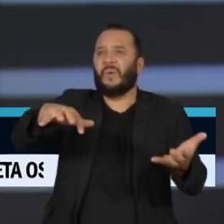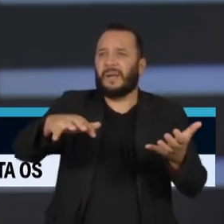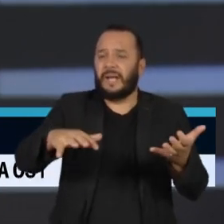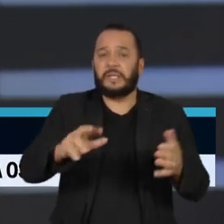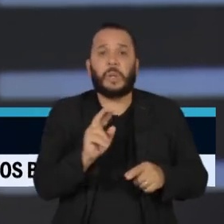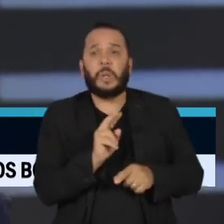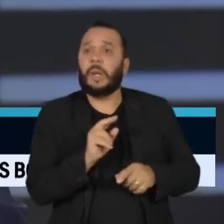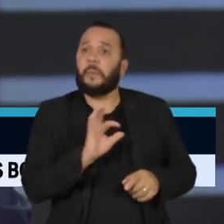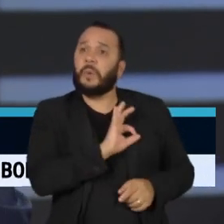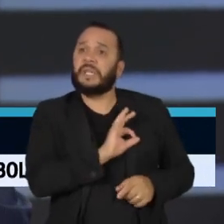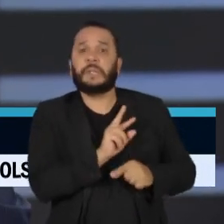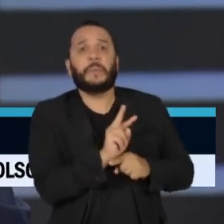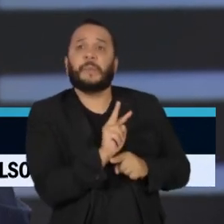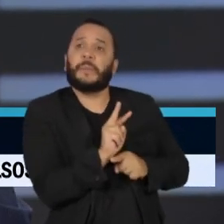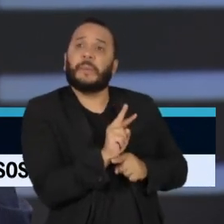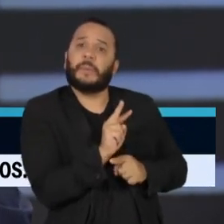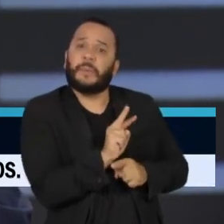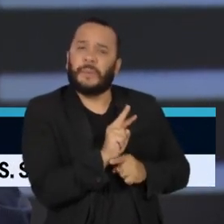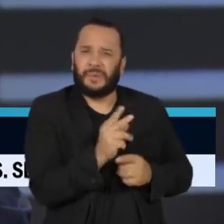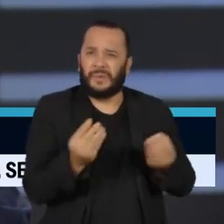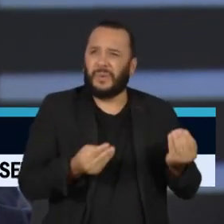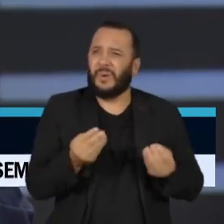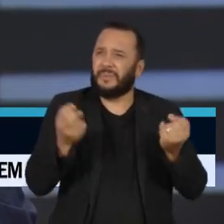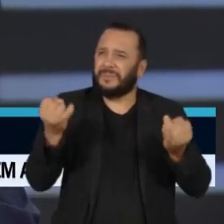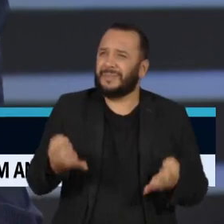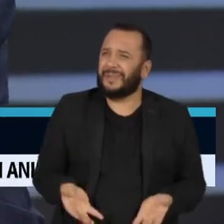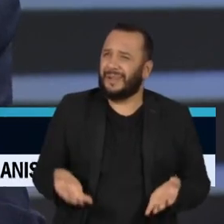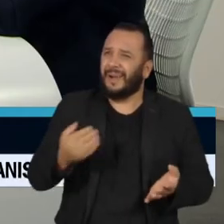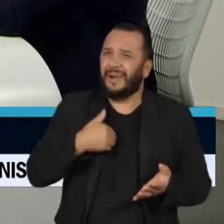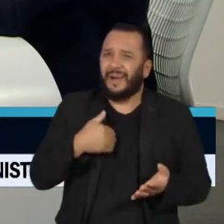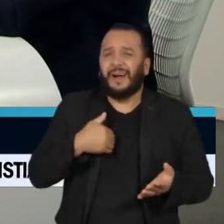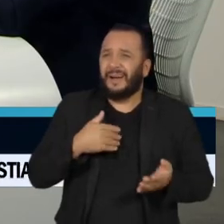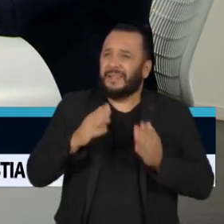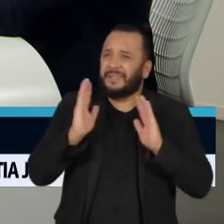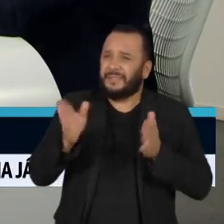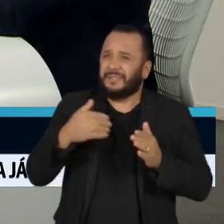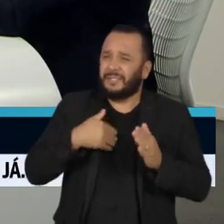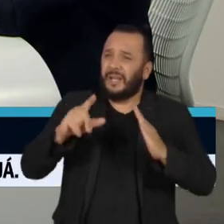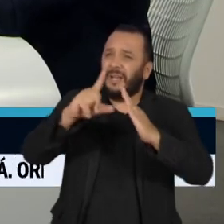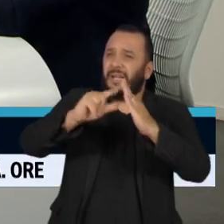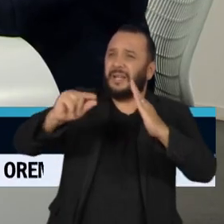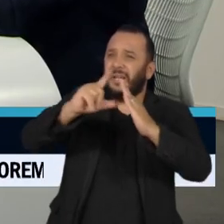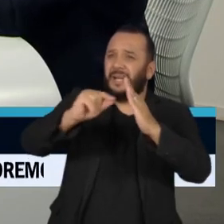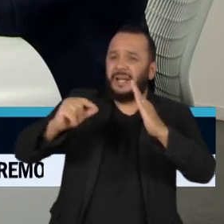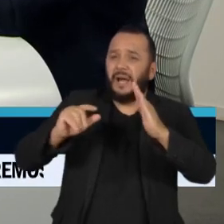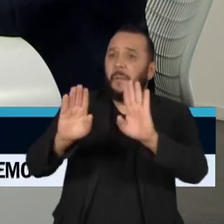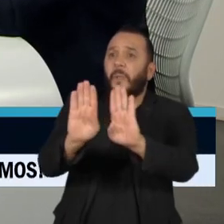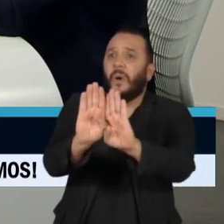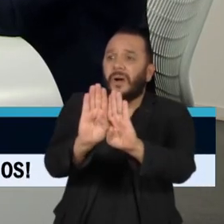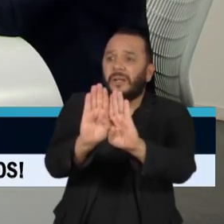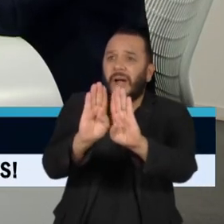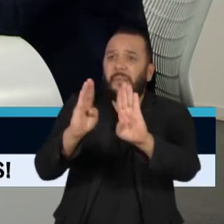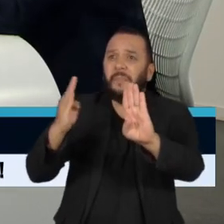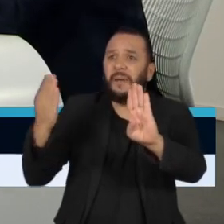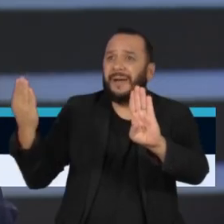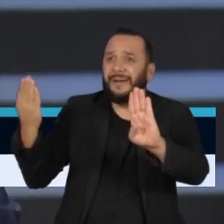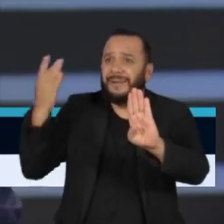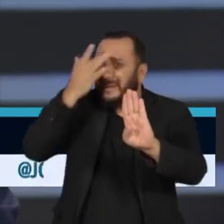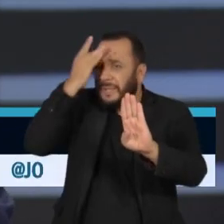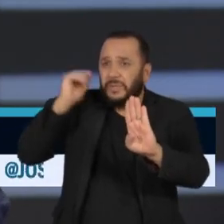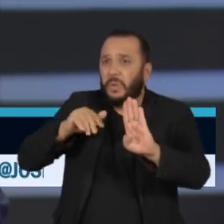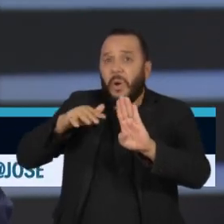é como explicar que o Palácio do Planalto não foi roubado as portas foram abertas e os manifestantes adentrar